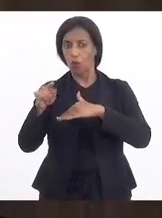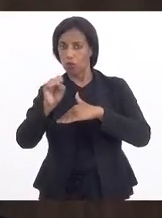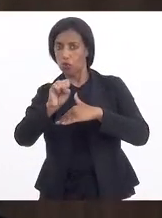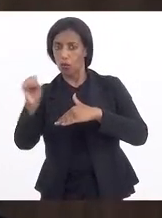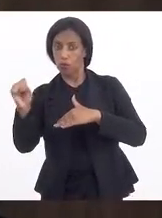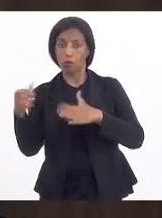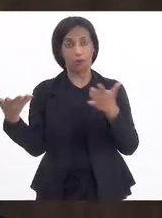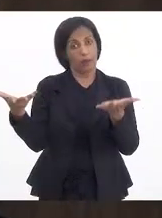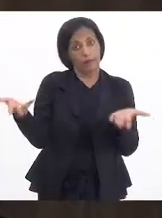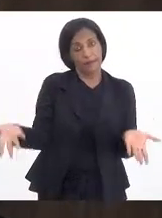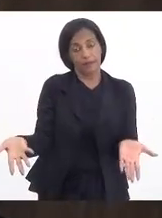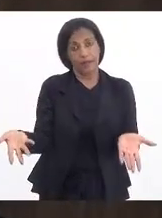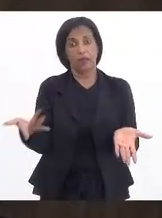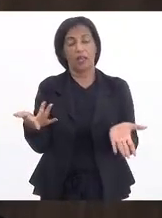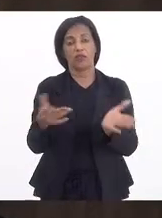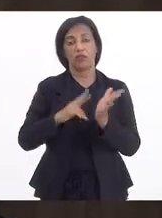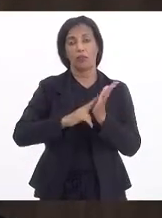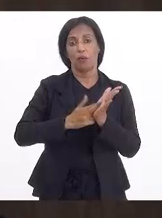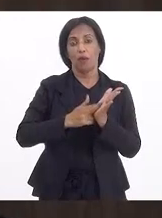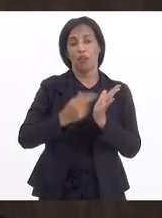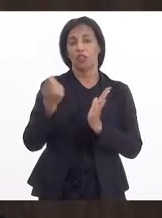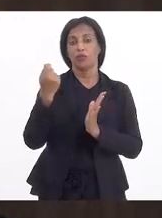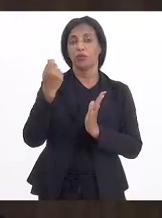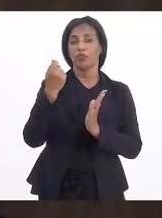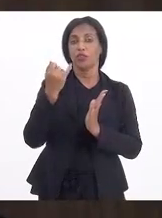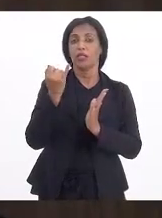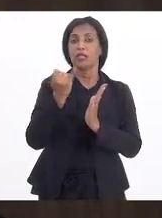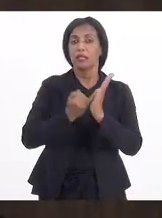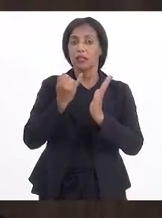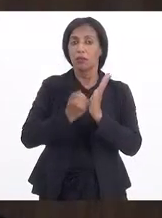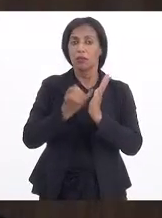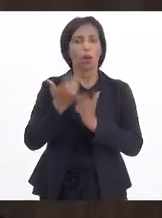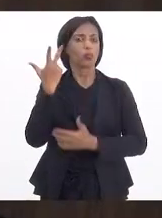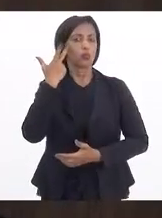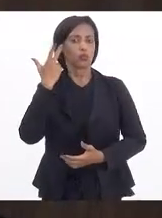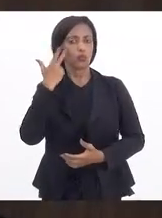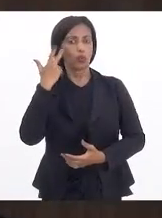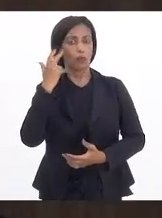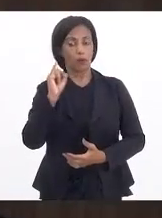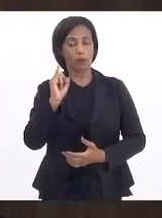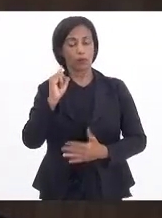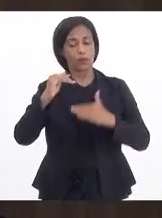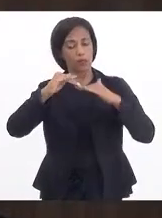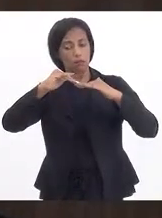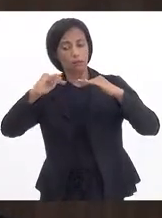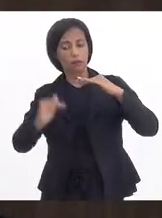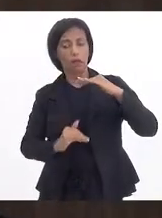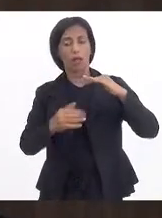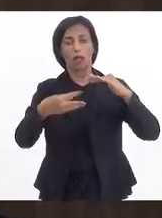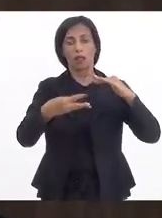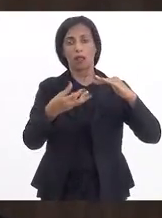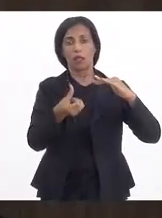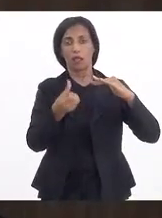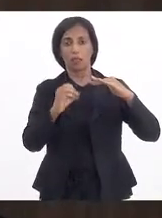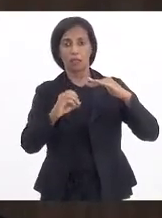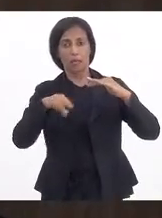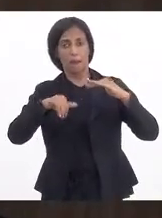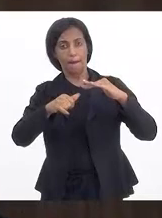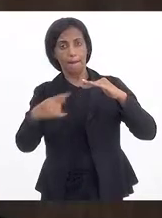evidentemente vai para o regime de tributação normal se cair de 360.000